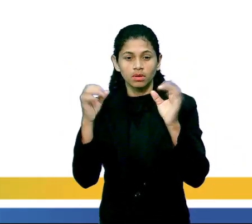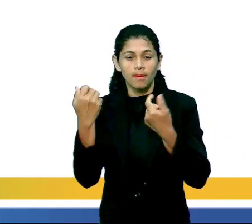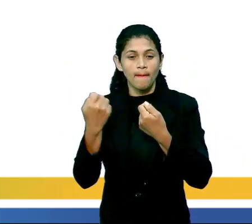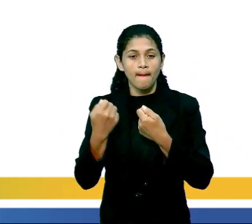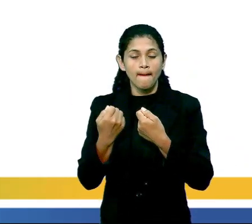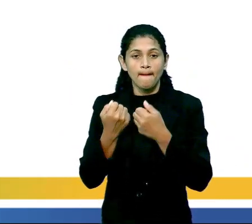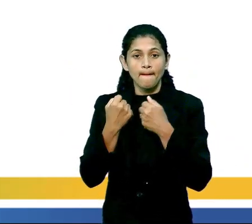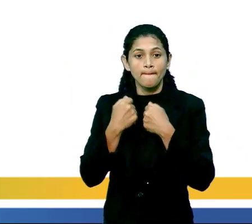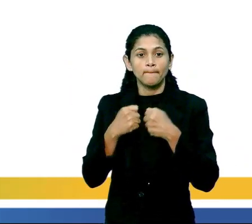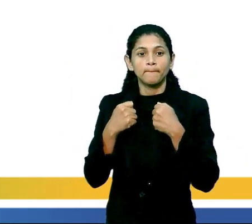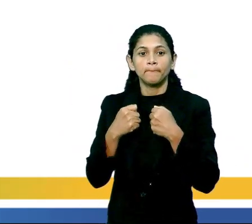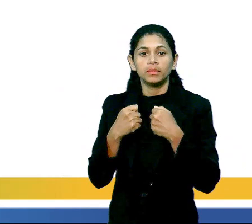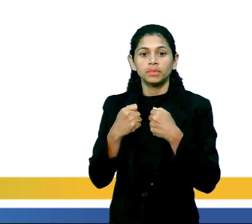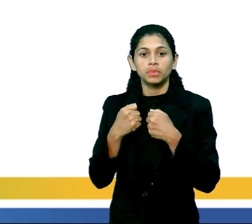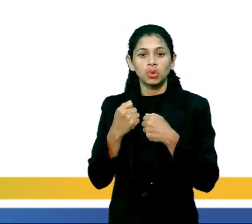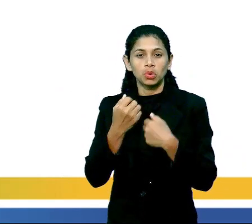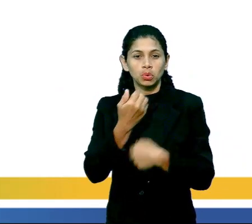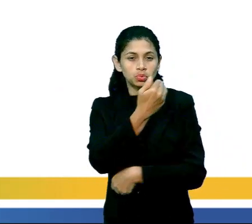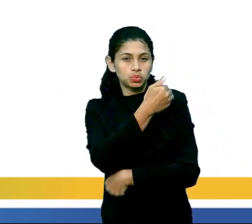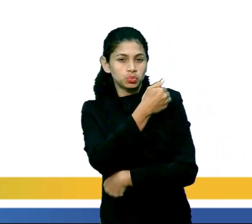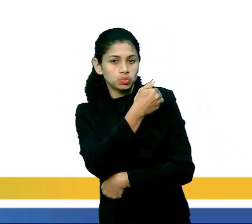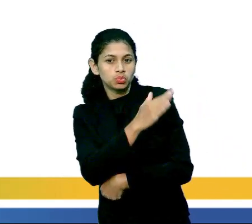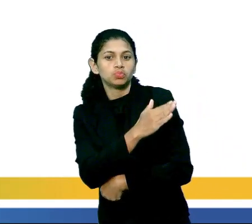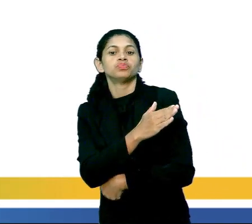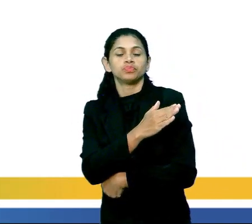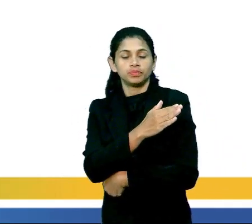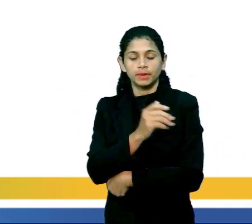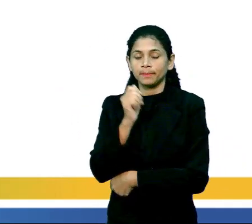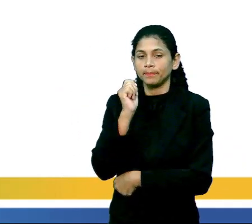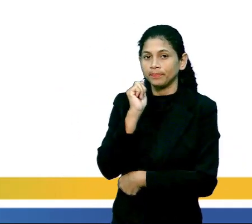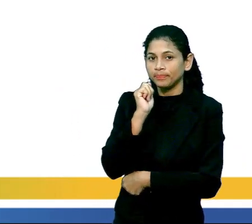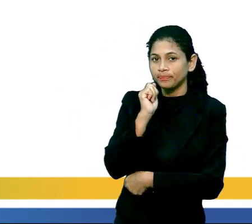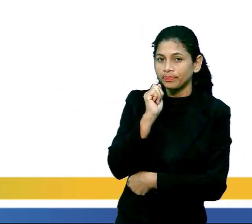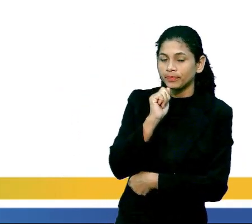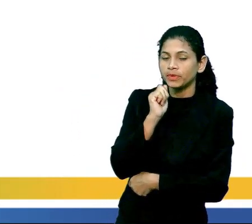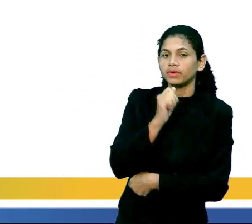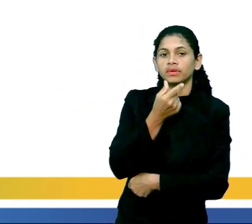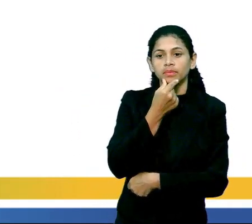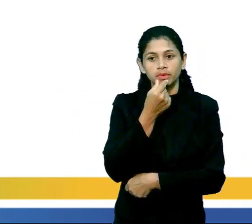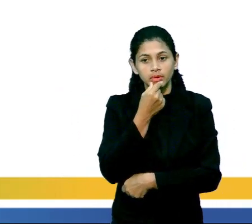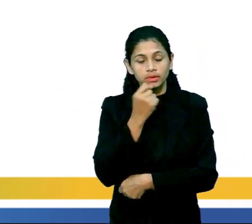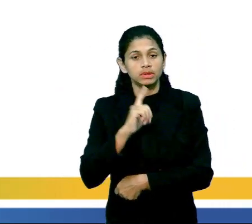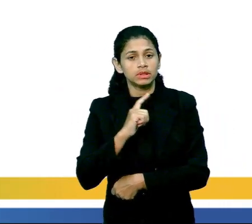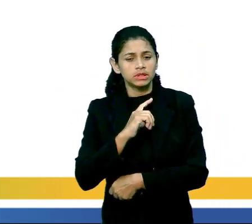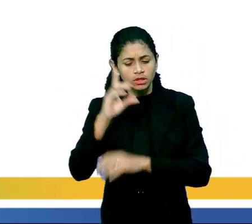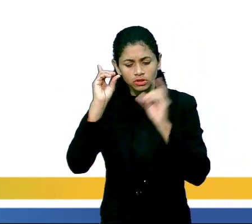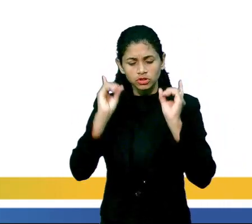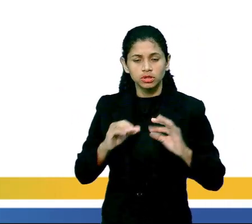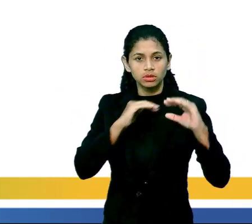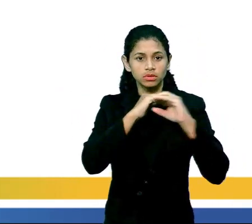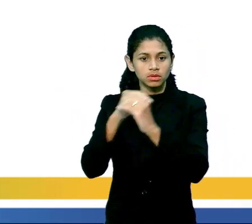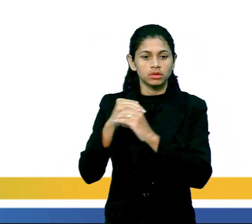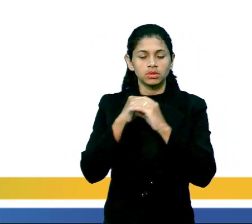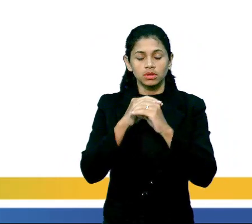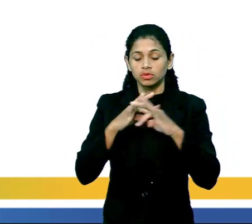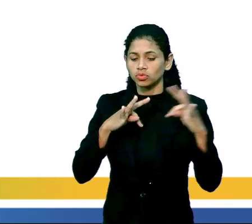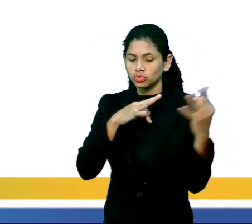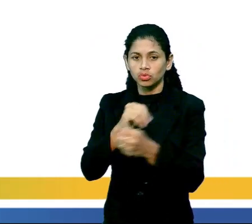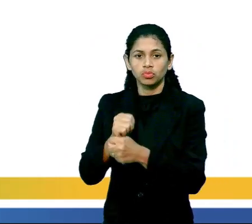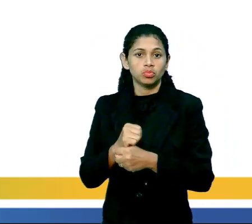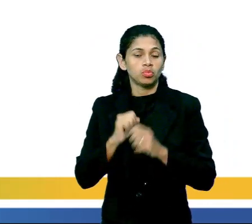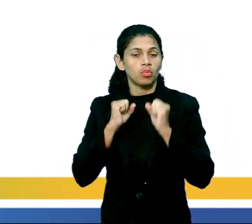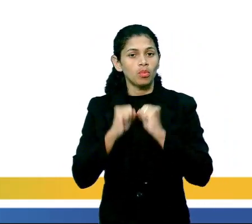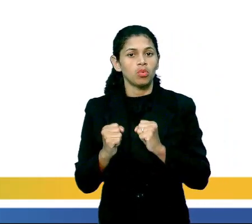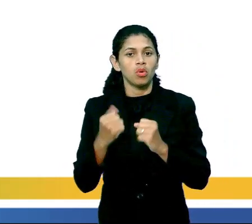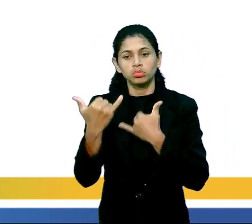merecem respeito, meninas e meninos têm os mesmos direitos em casa, na escola, na quadra, em qualquer lugar, todo mundo pode brincar do